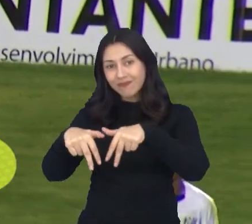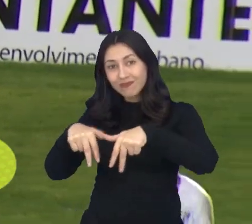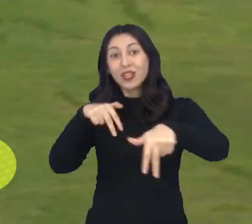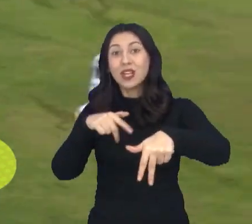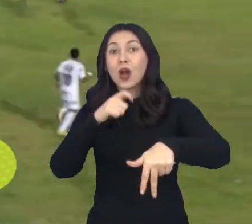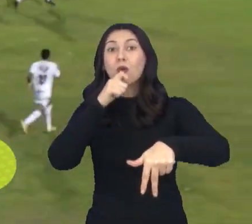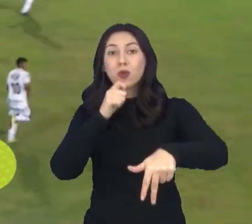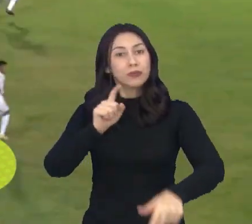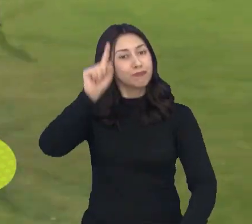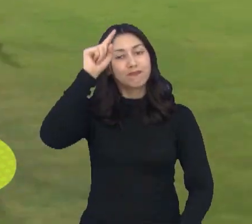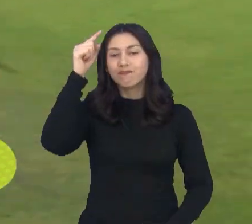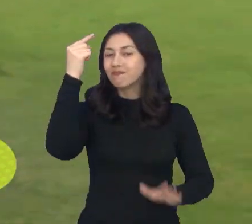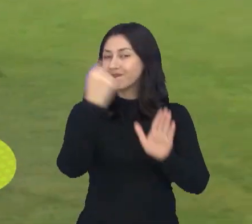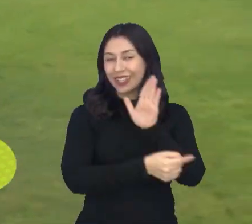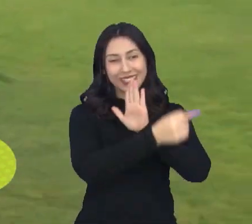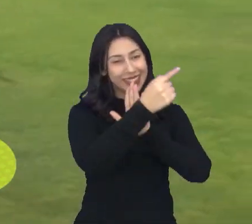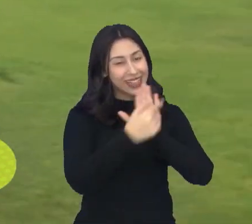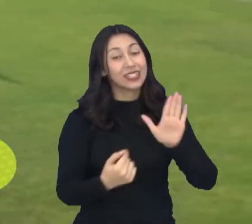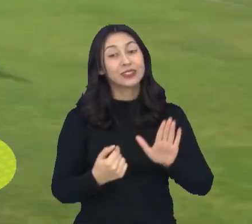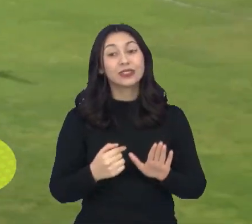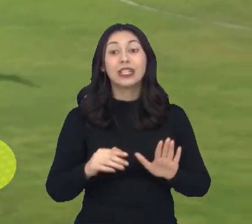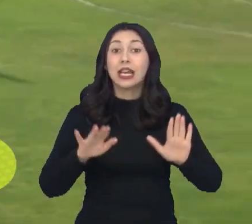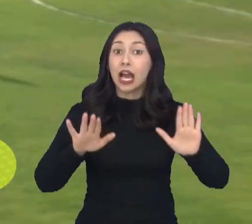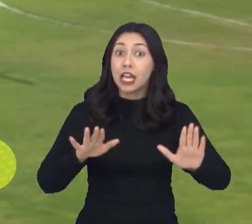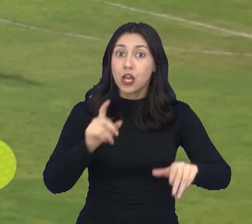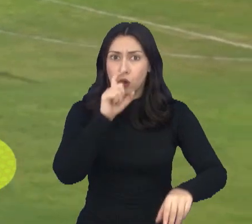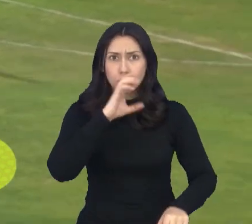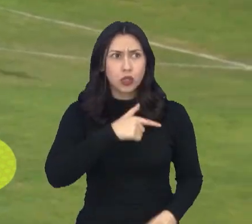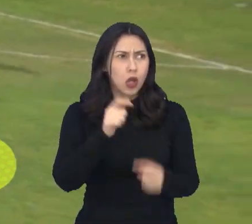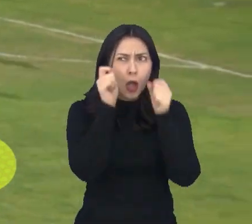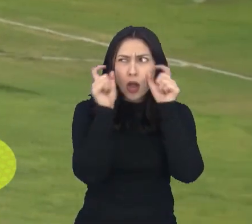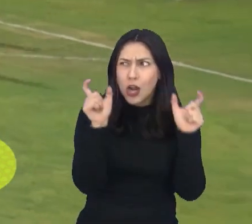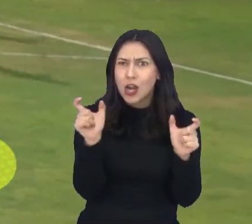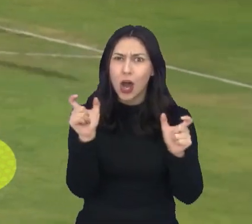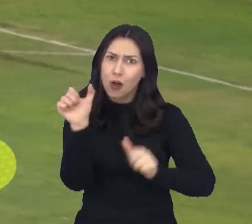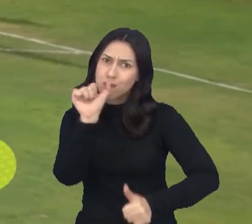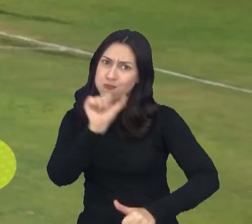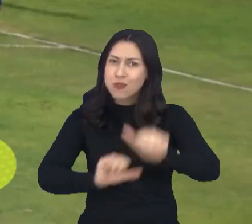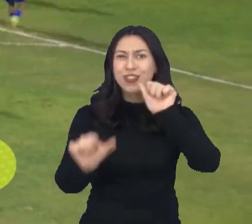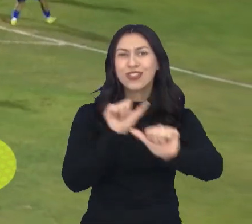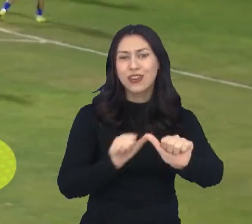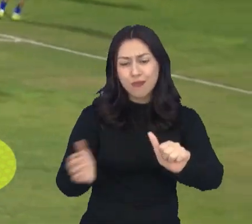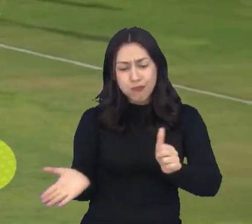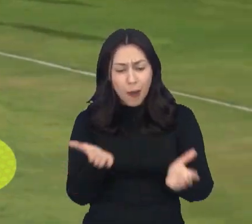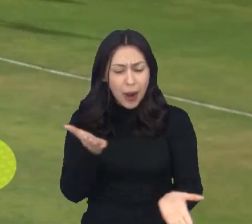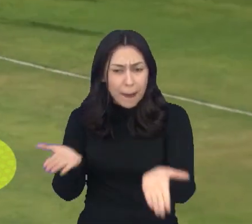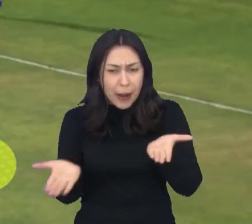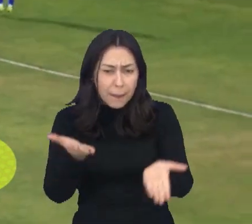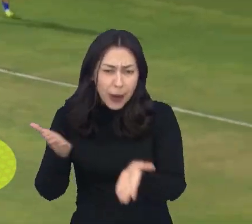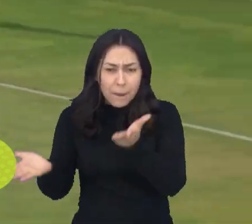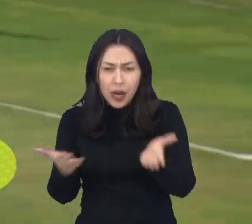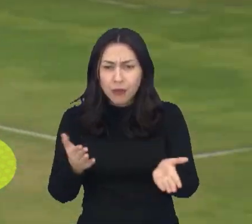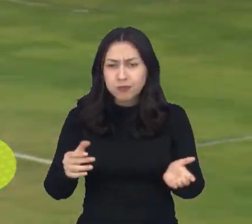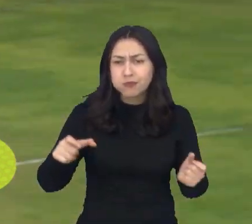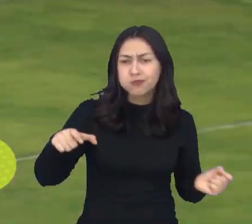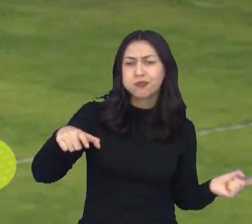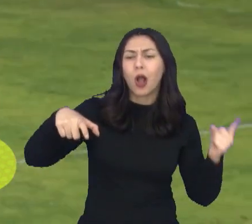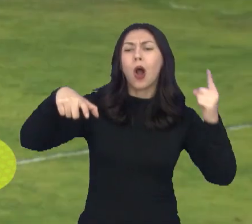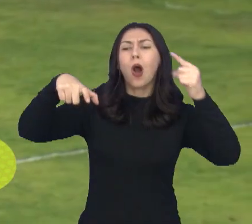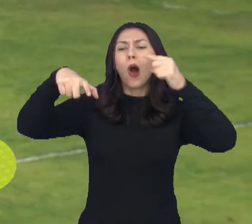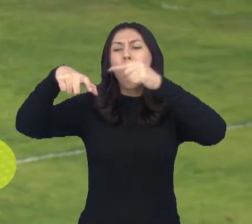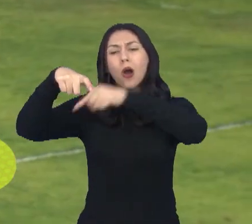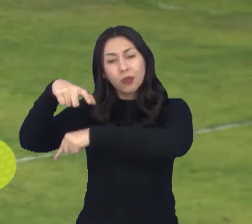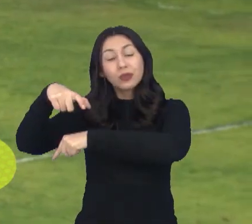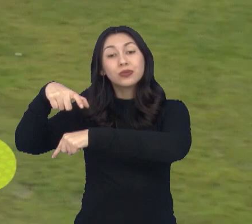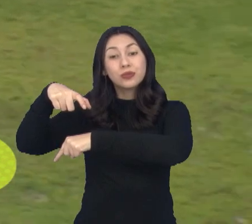anulado. O gol adversário acordou o São José. Matheus Serafim partiu em velocidade e finalizou por cima da meta de David